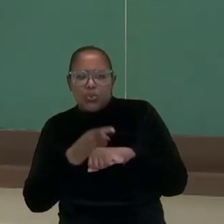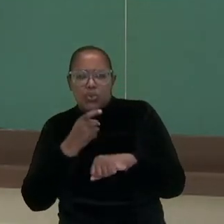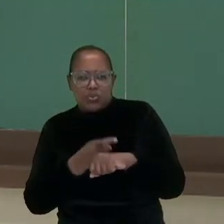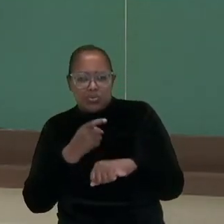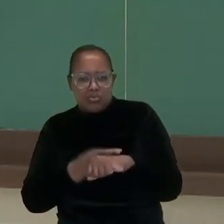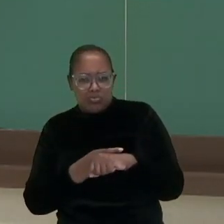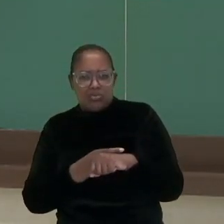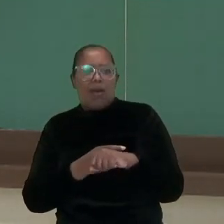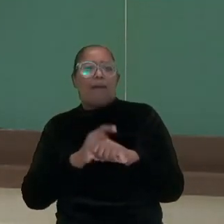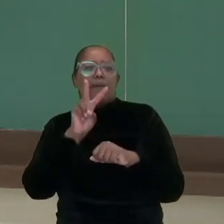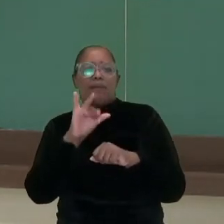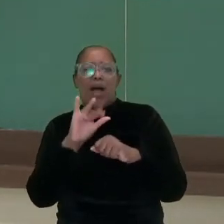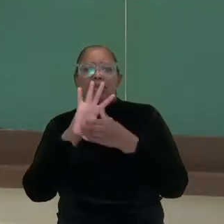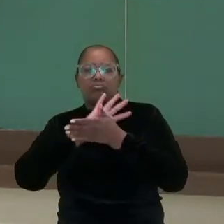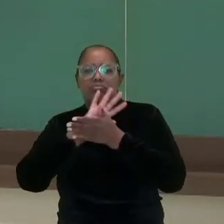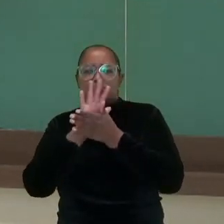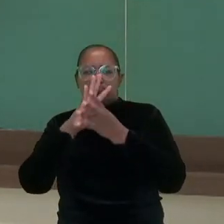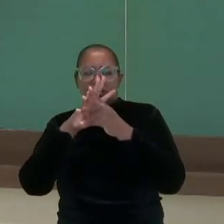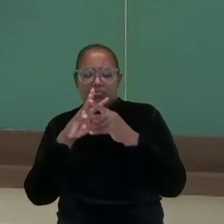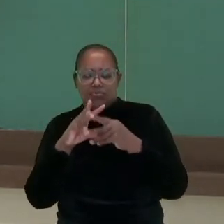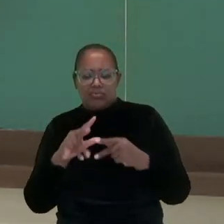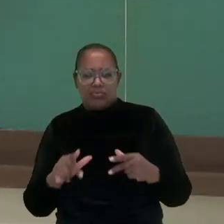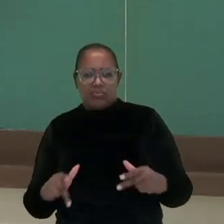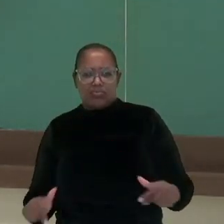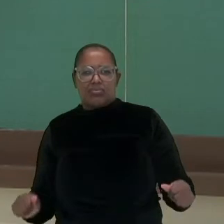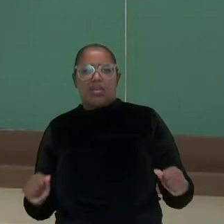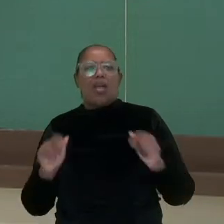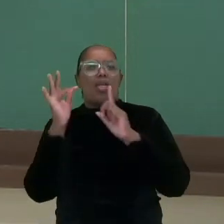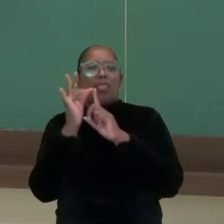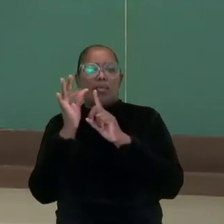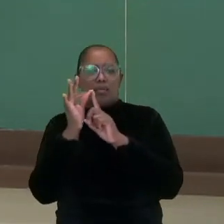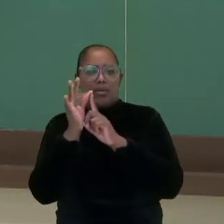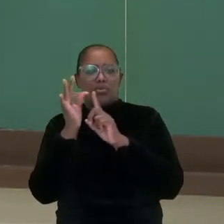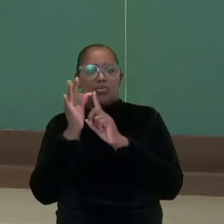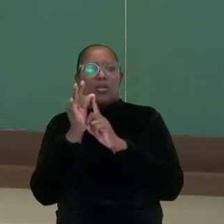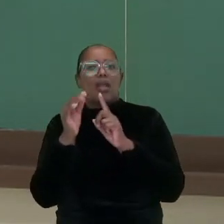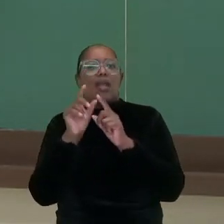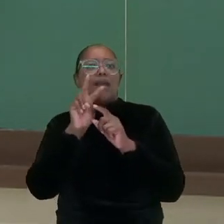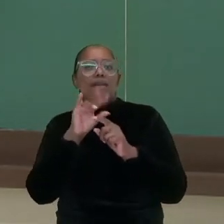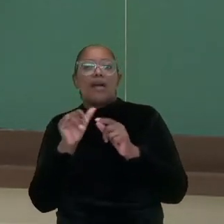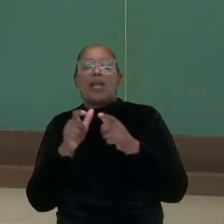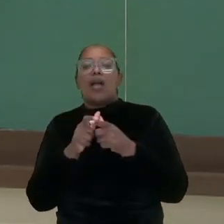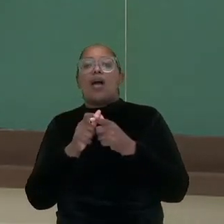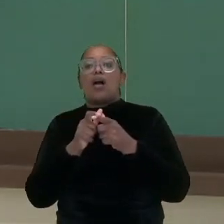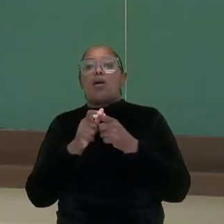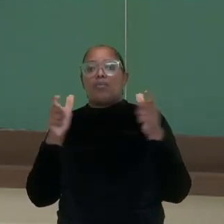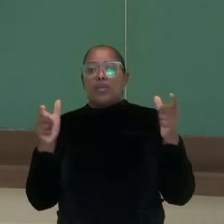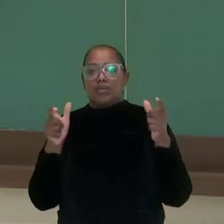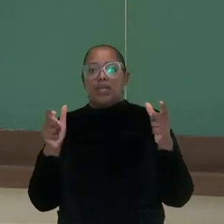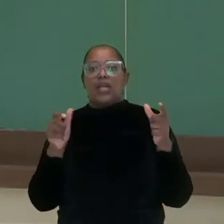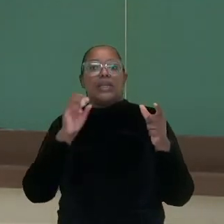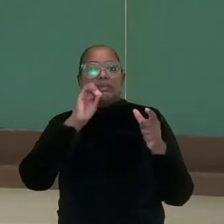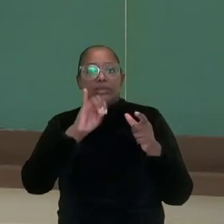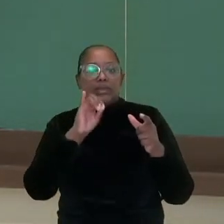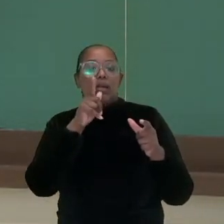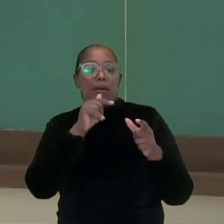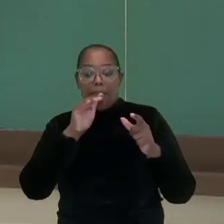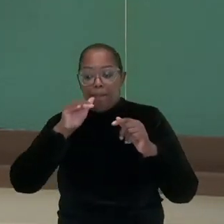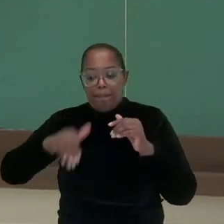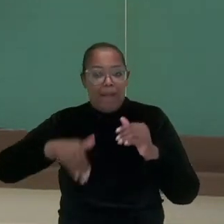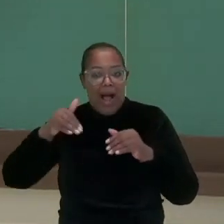E os impactos ambientais decorrentes do efeito estufa, né? Então, lembrando que naturalmente o gás carbônico é liberado pela respiração celular,